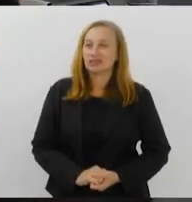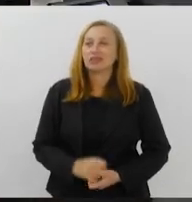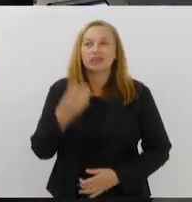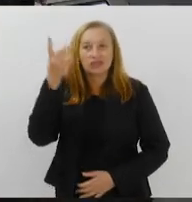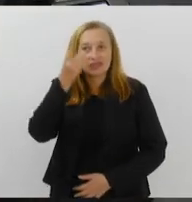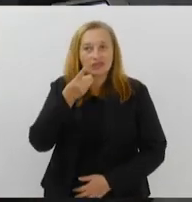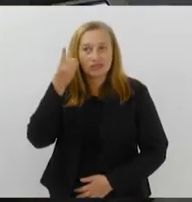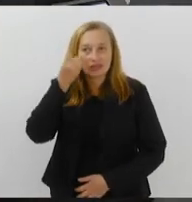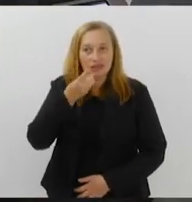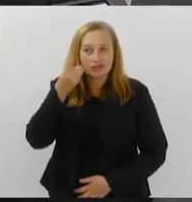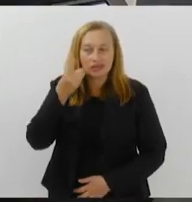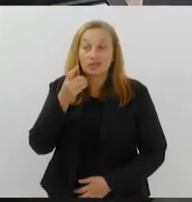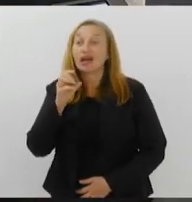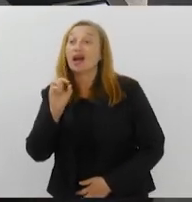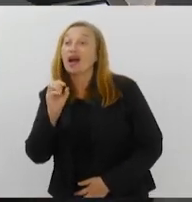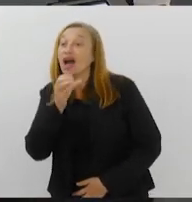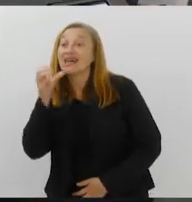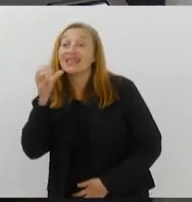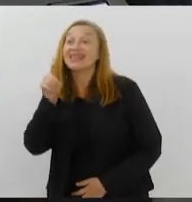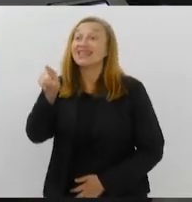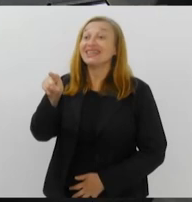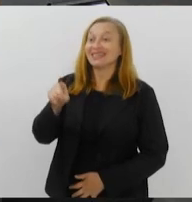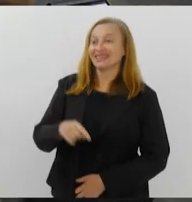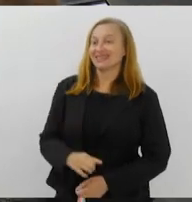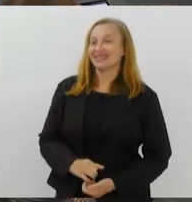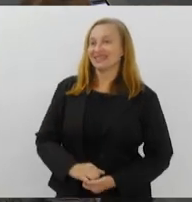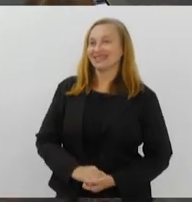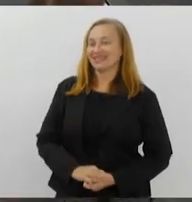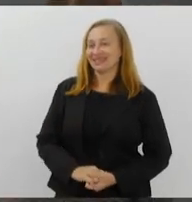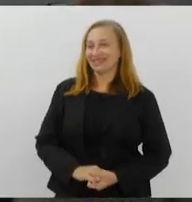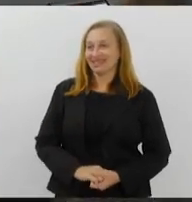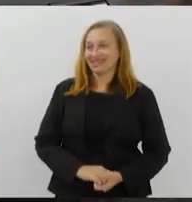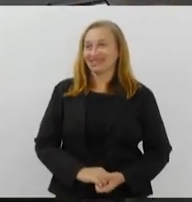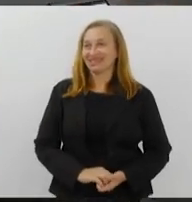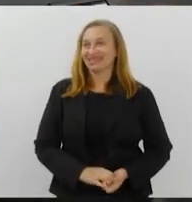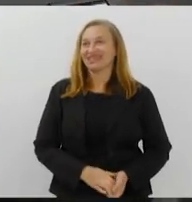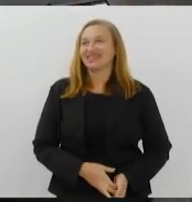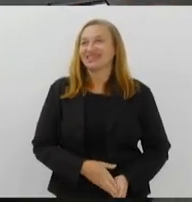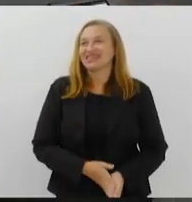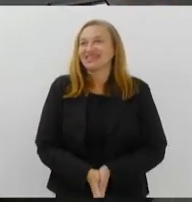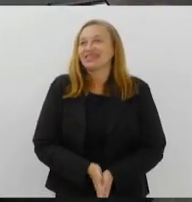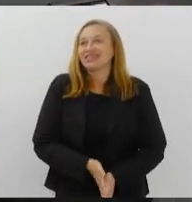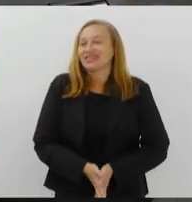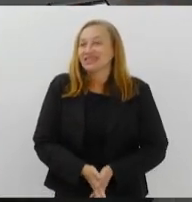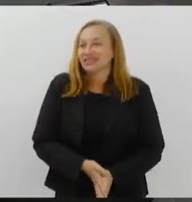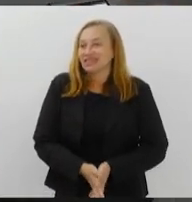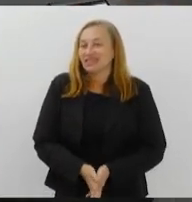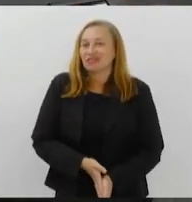deputado, cadê a Célia? Ah, a Célia está ali. Deputada Célia.